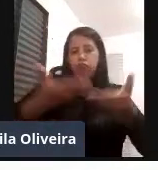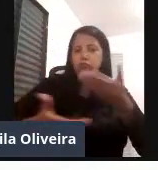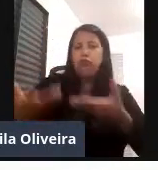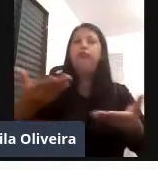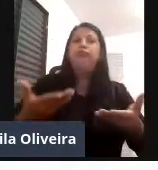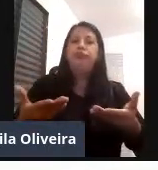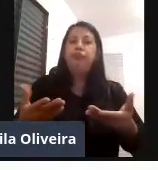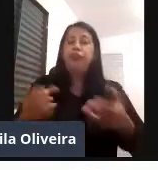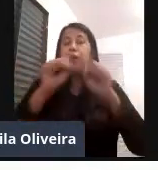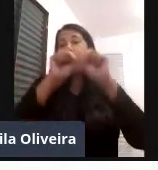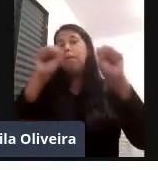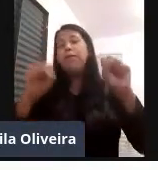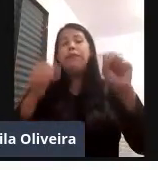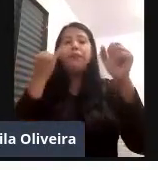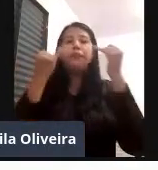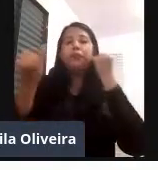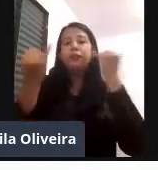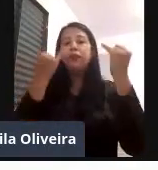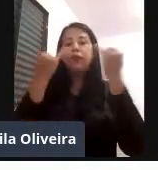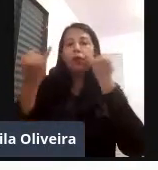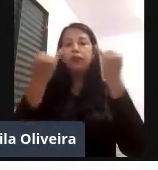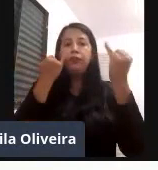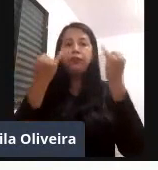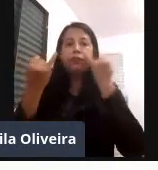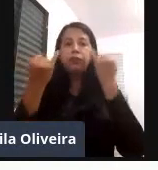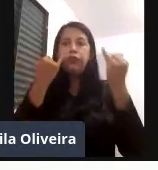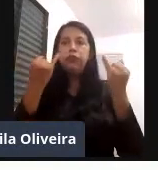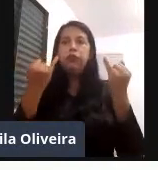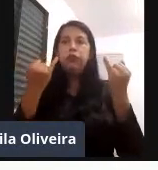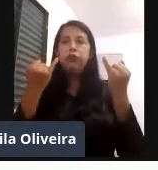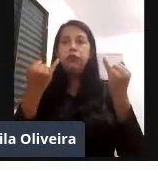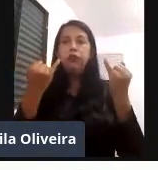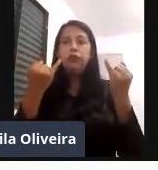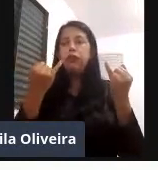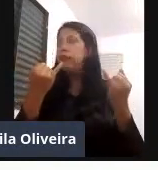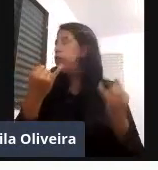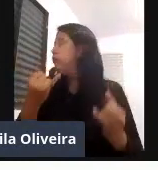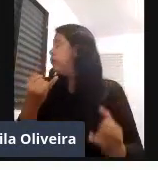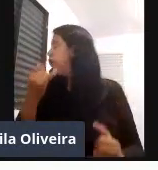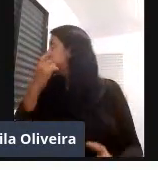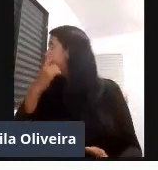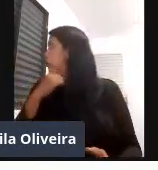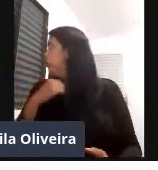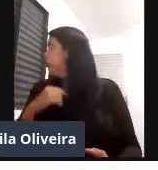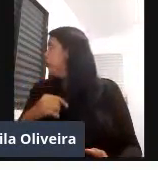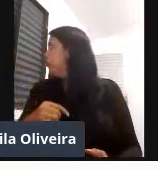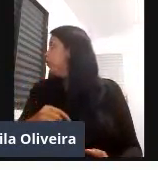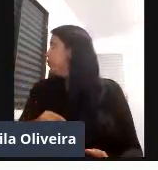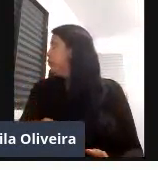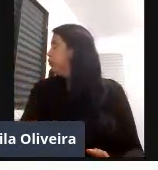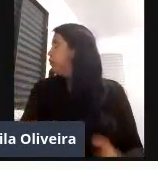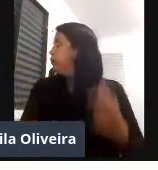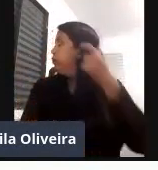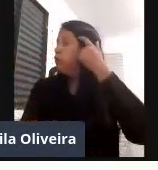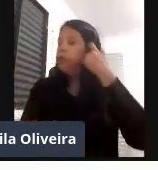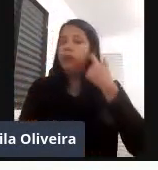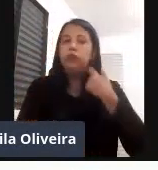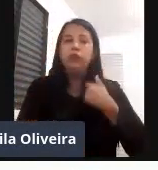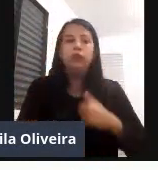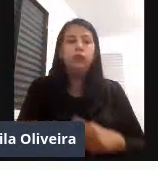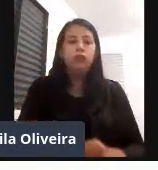uma fonte de informação muito rica, muito confiável para as pessoas que estão